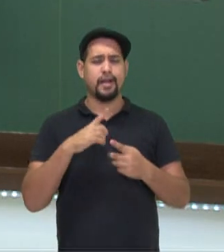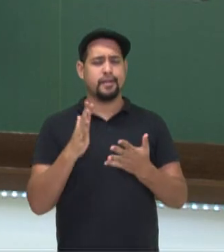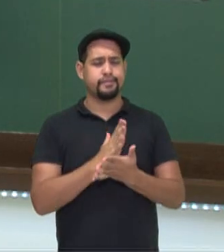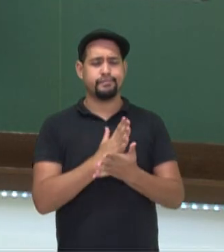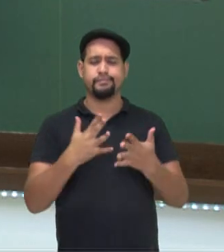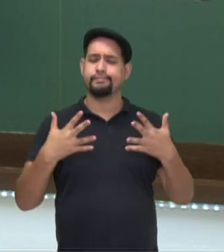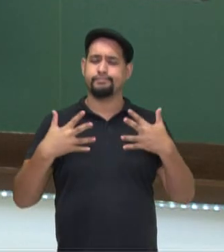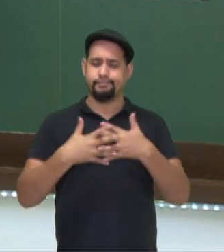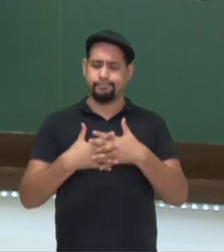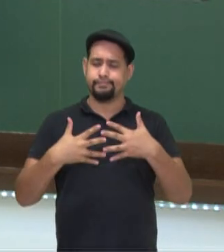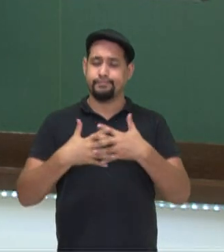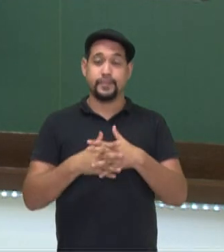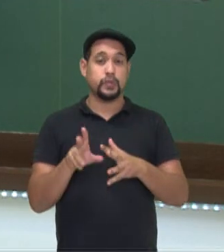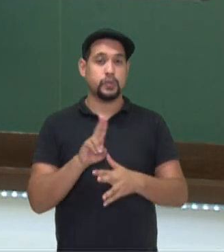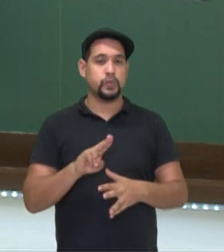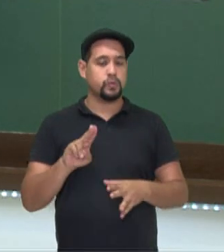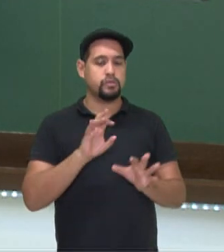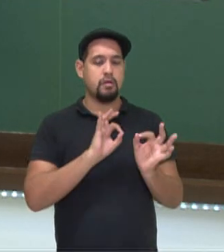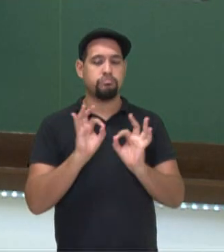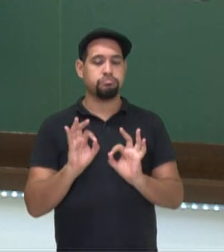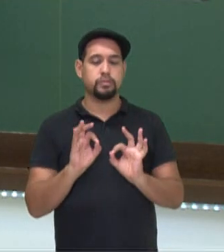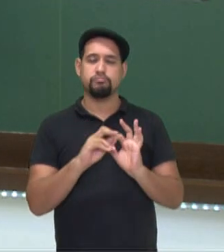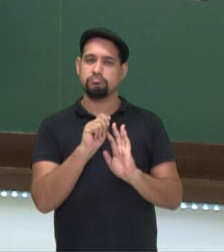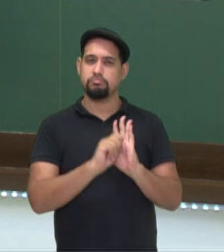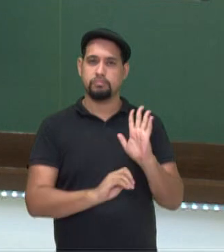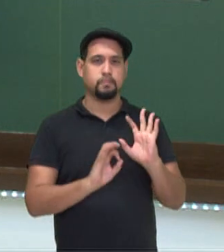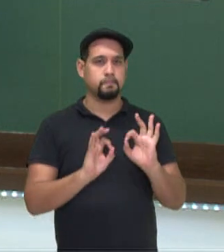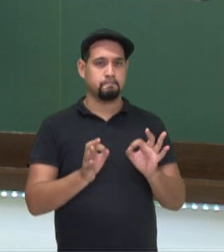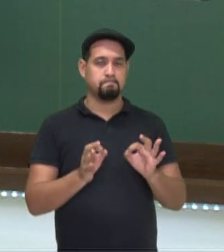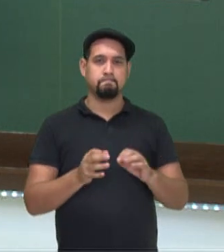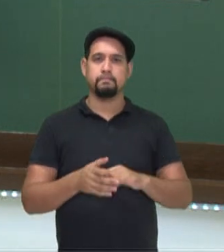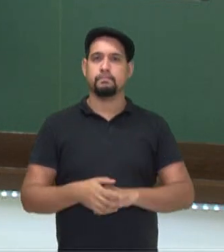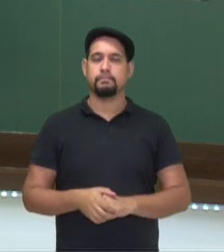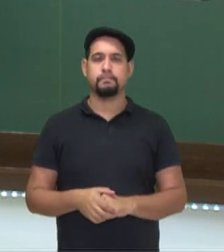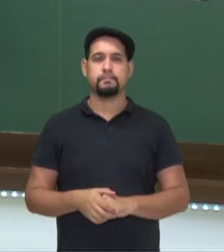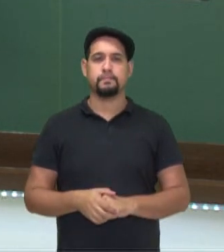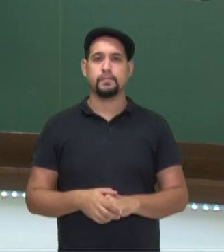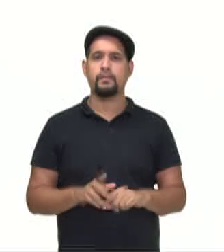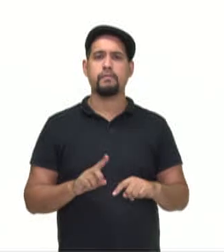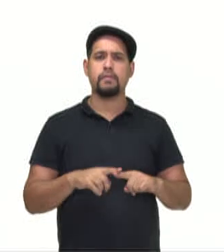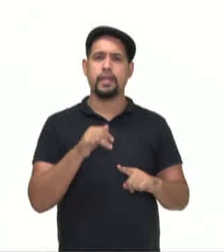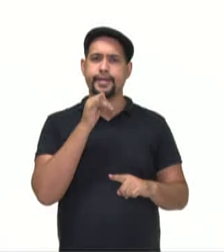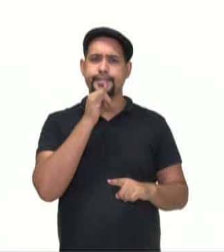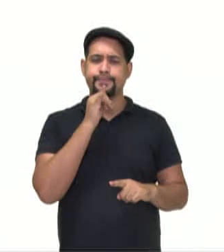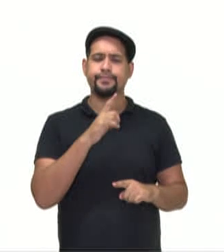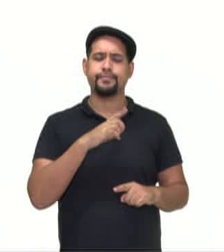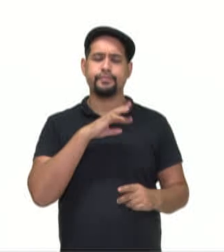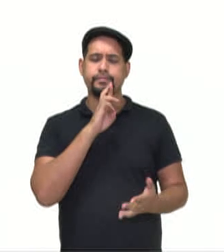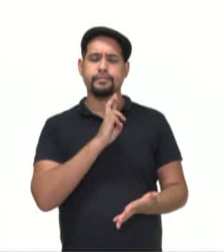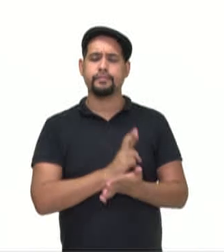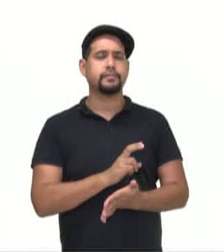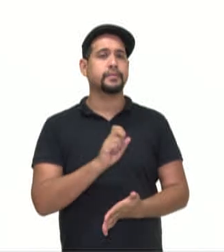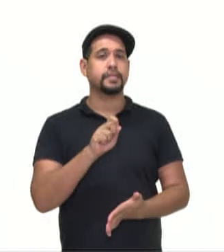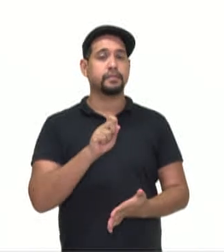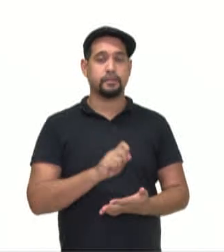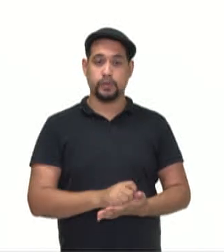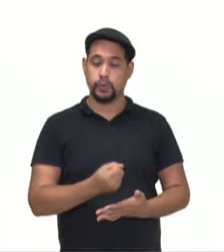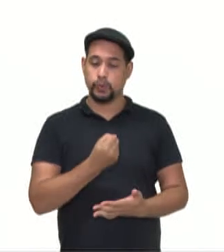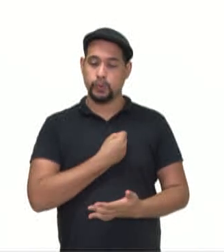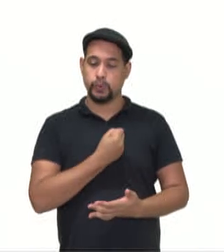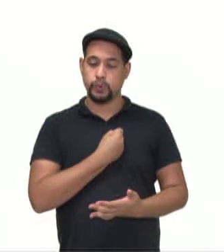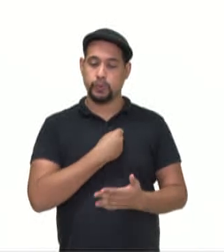confusão. A gente usa a ordem do texto, tá? Assim, o programa entrega como resultado o quadrado do